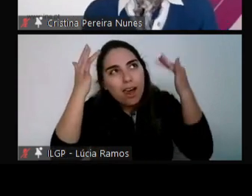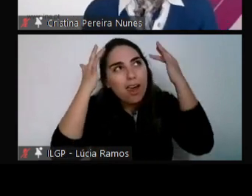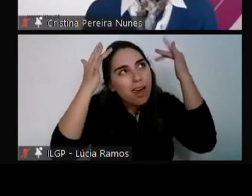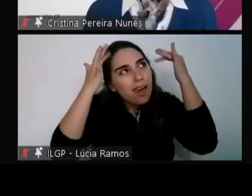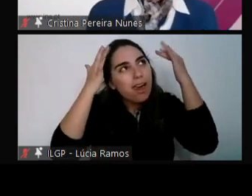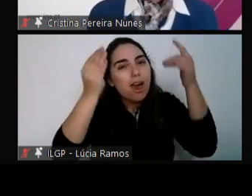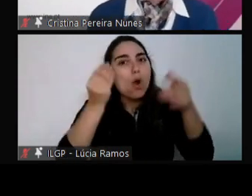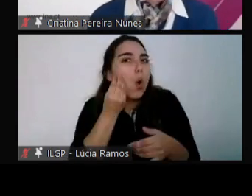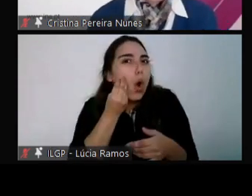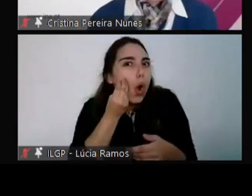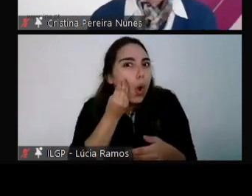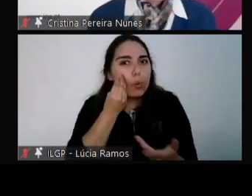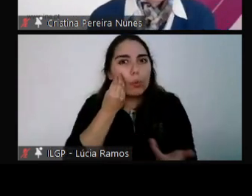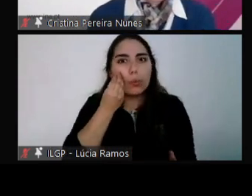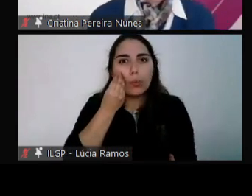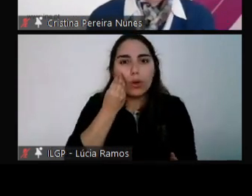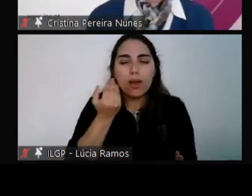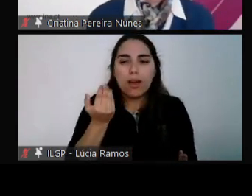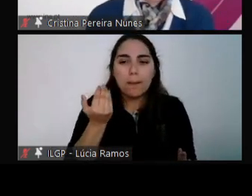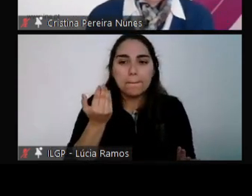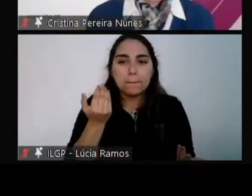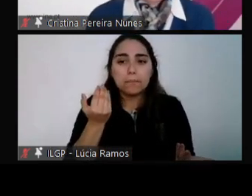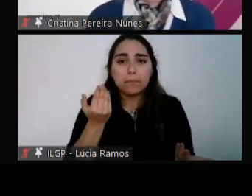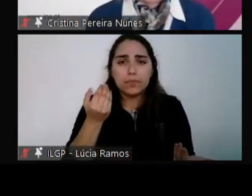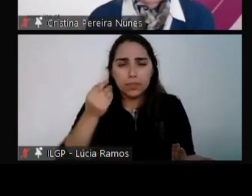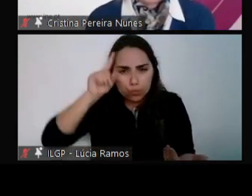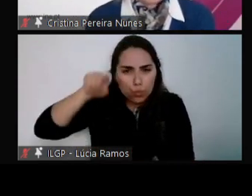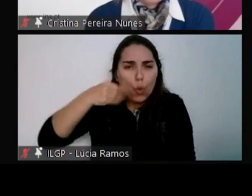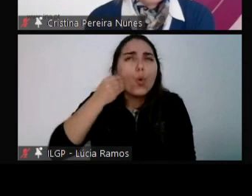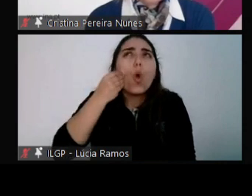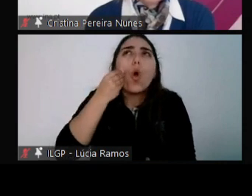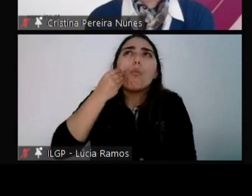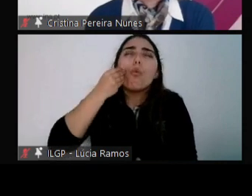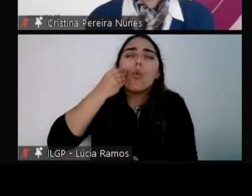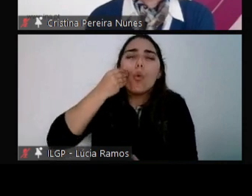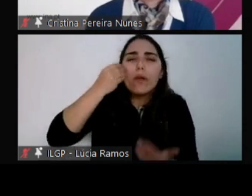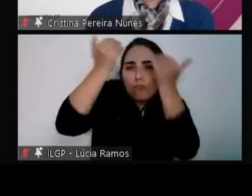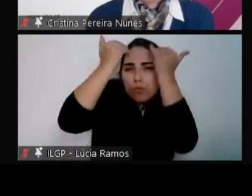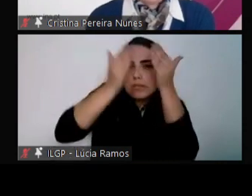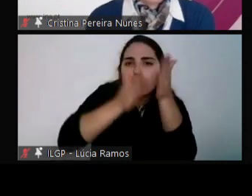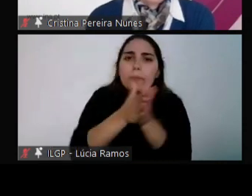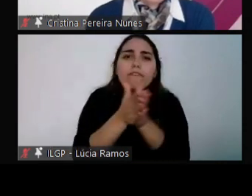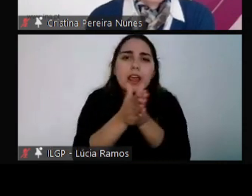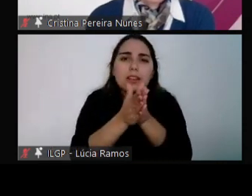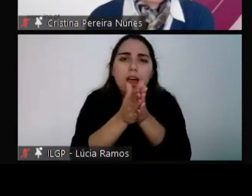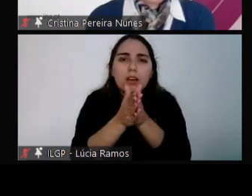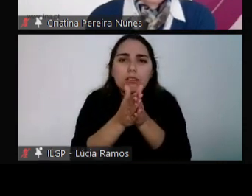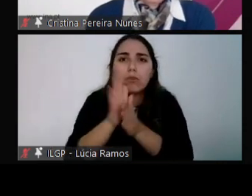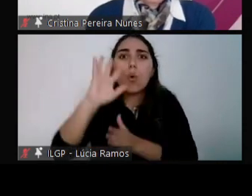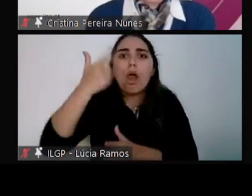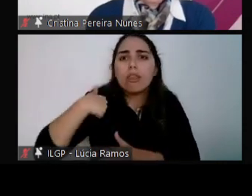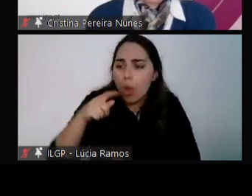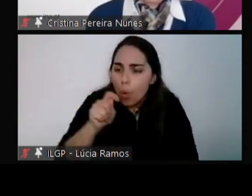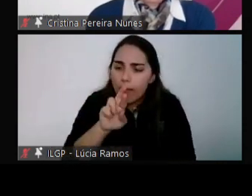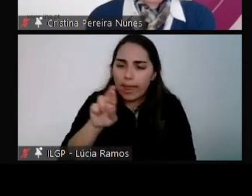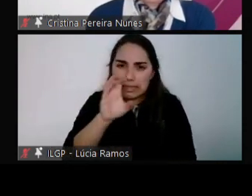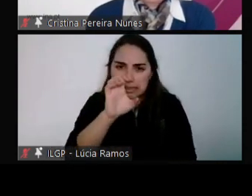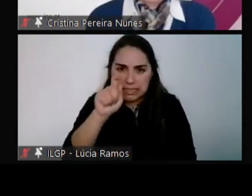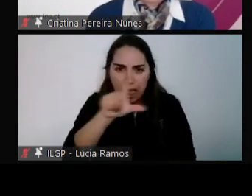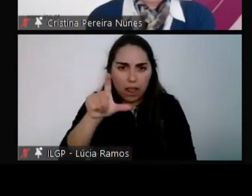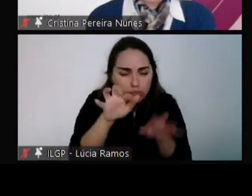é que eu vou. E já sabem como é que vão aproveitar essa informação no final do dia, quando começarem a pegar nas suas folhas de Excel. Nota-se